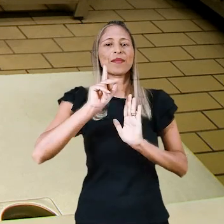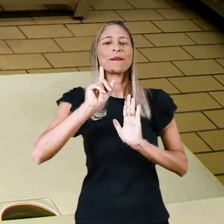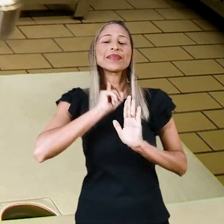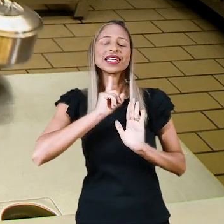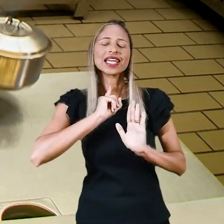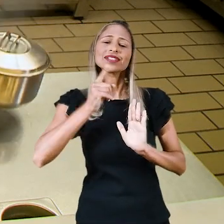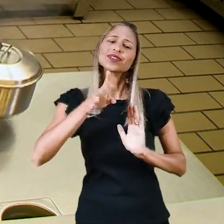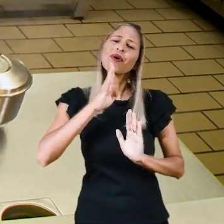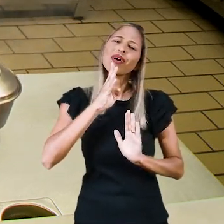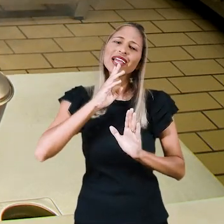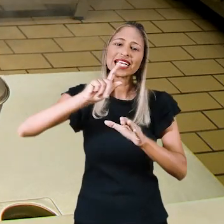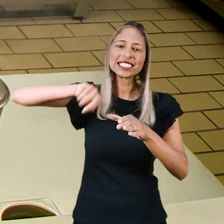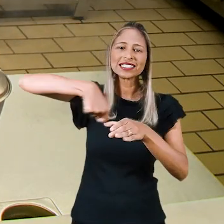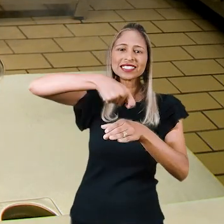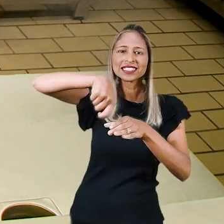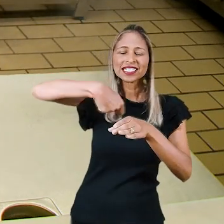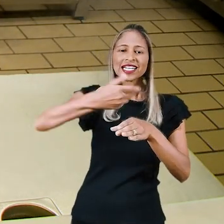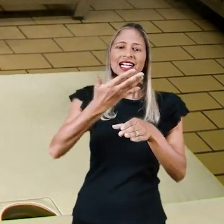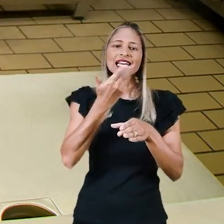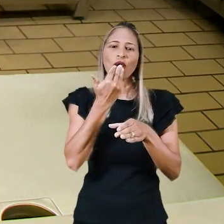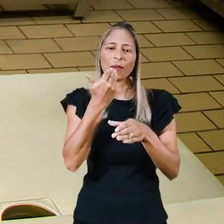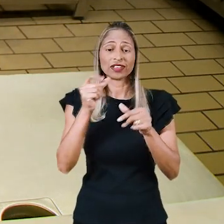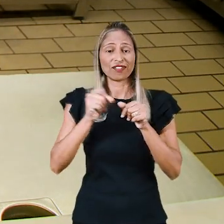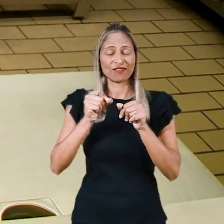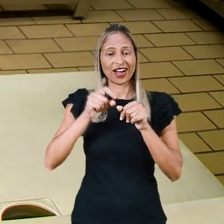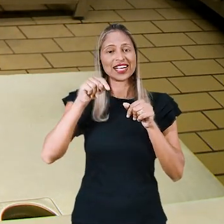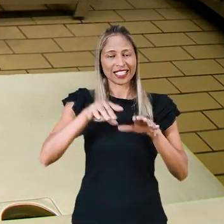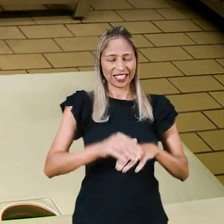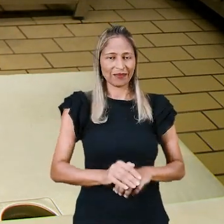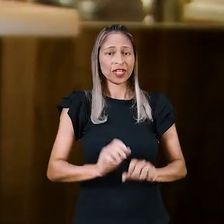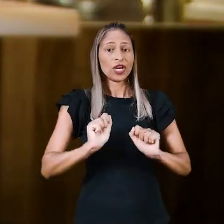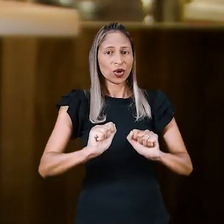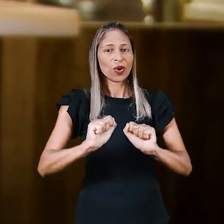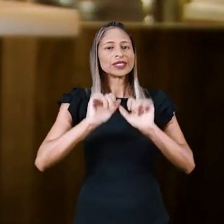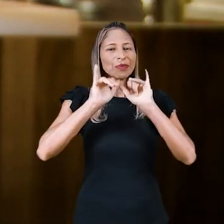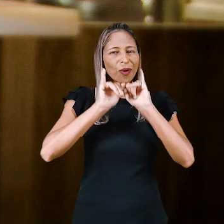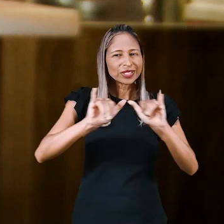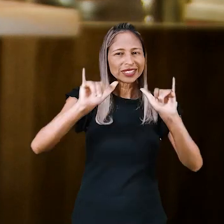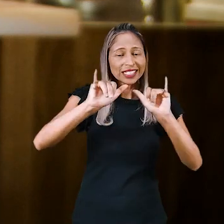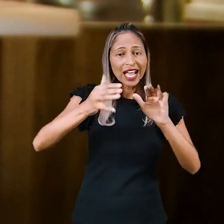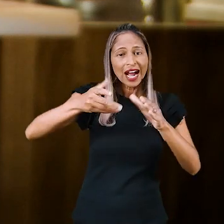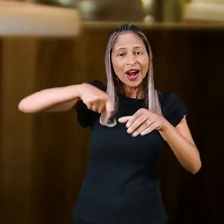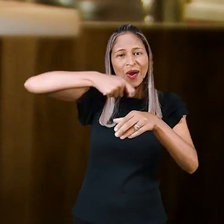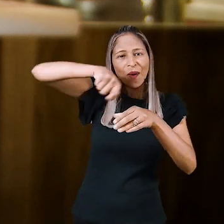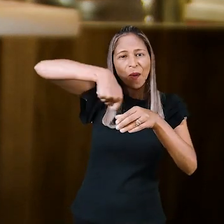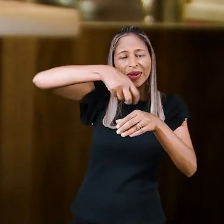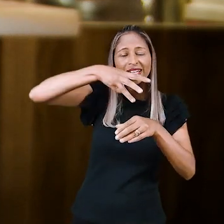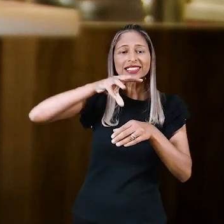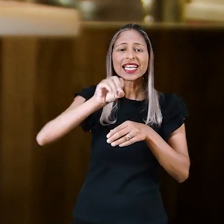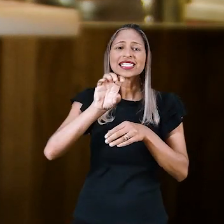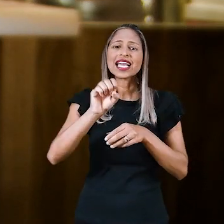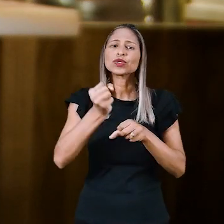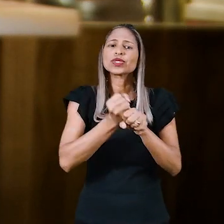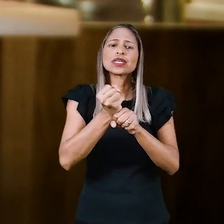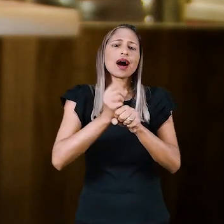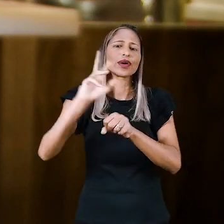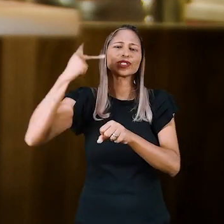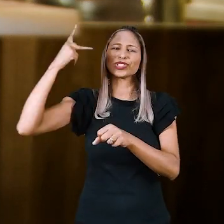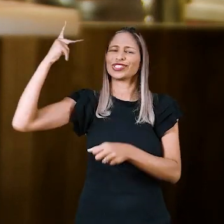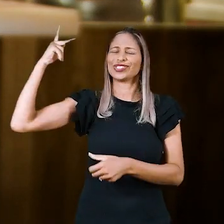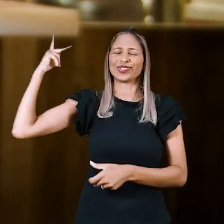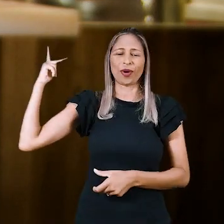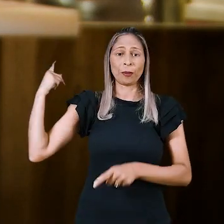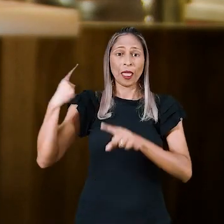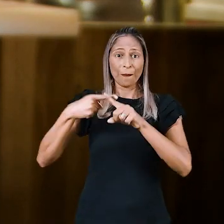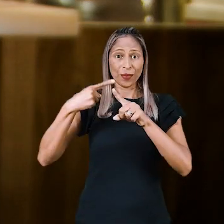se reconhece na comida que a gente faz aqui. A gente pode dizer que a nossa comida ela tem pelo menos 300 anos de